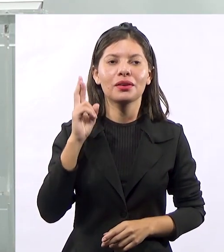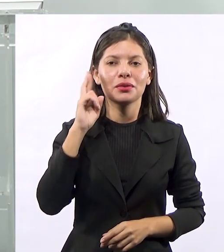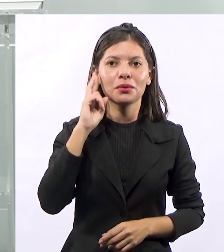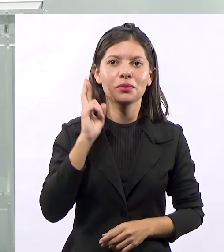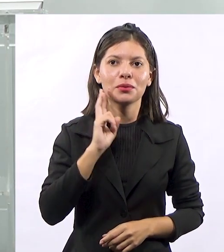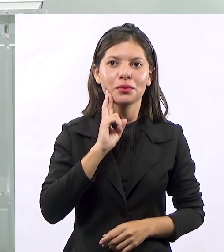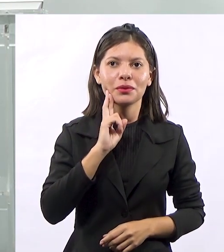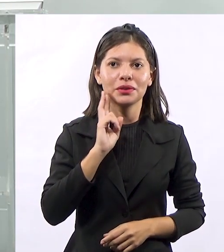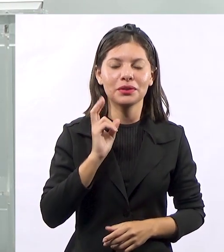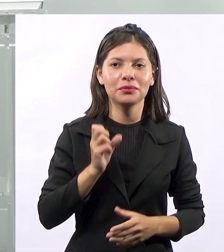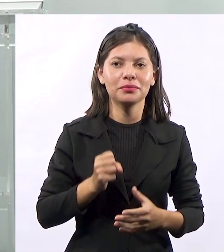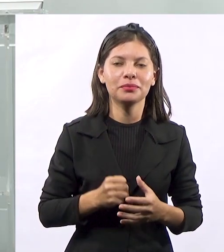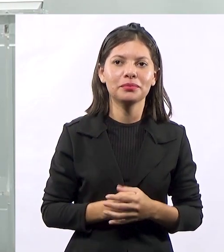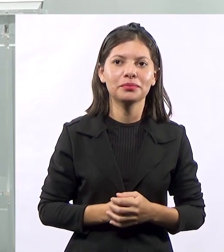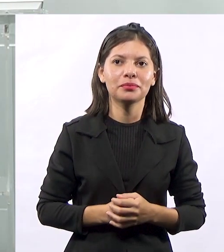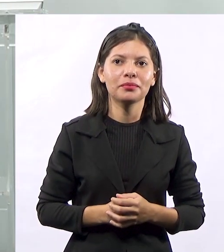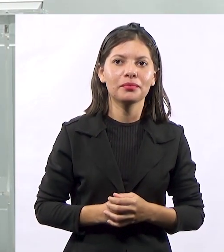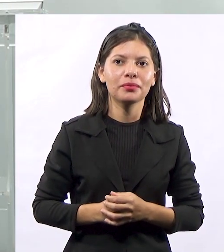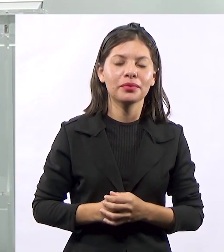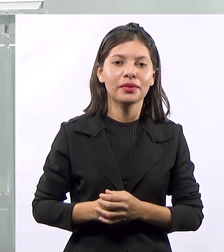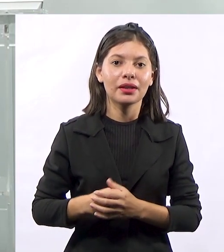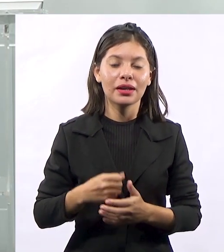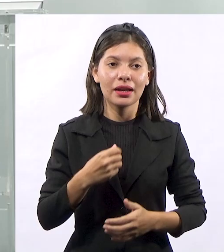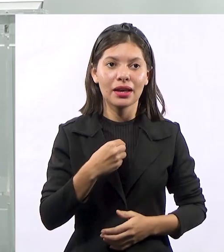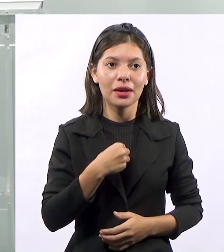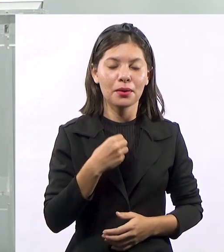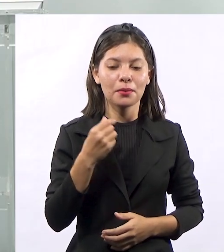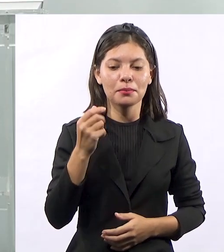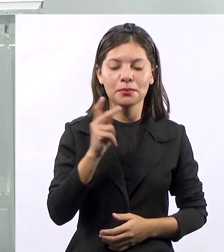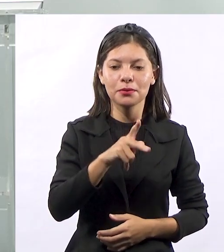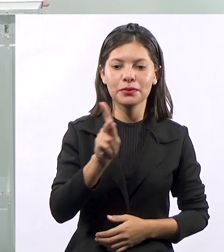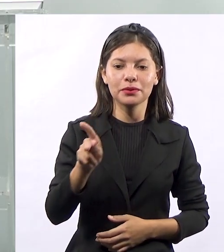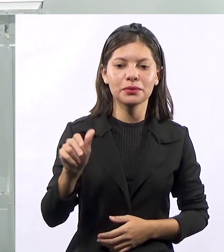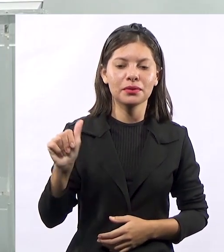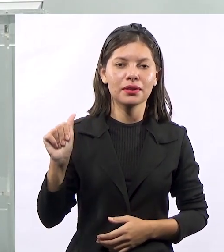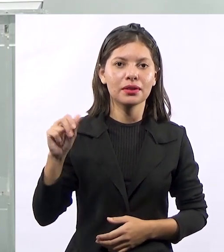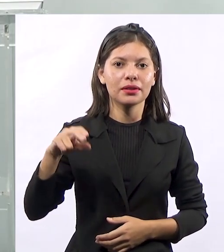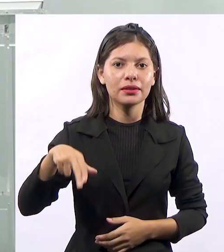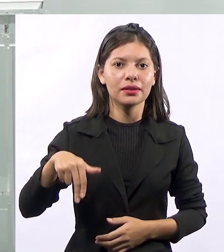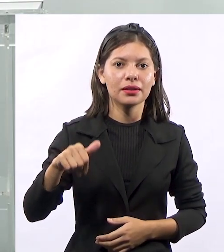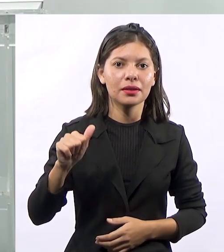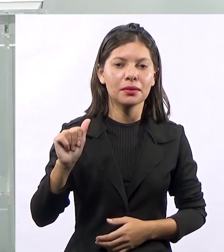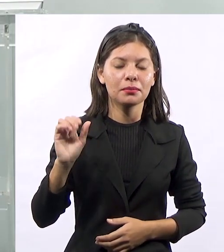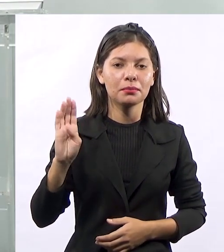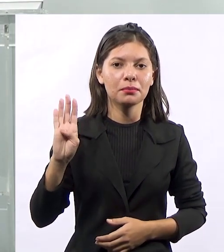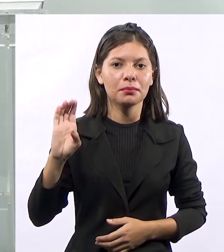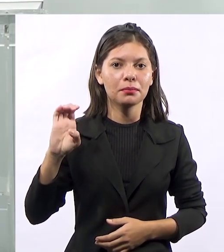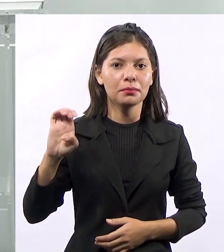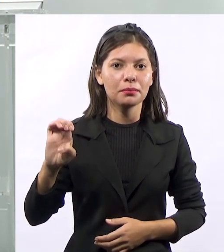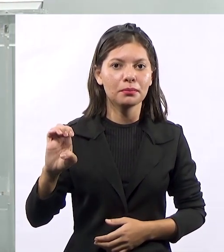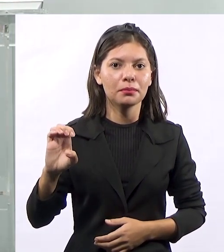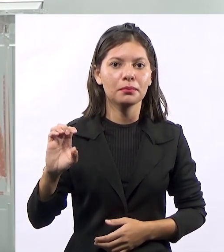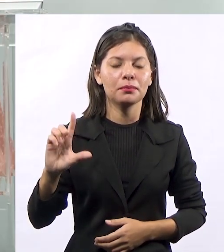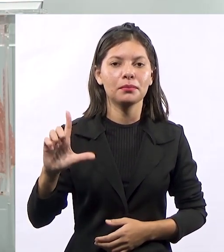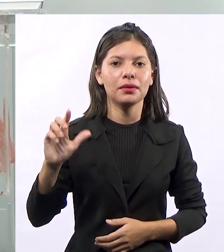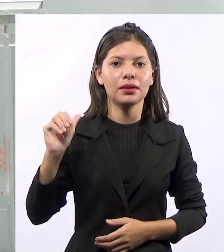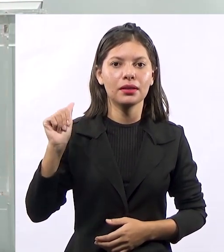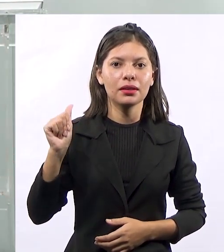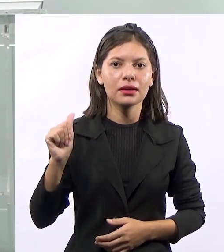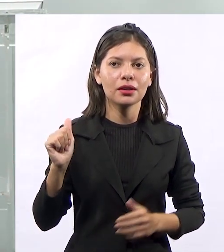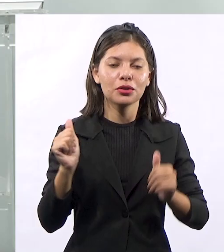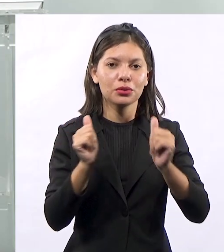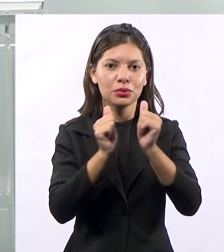IFRO, Campus Porto Velho, Zona Norte. Eu sou a professora Anabela Barbosa e juntinhos estamos na